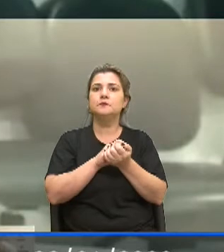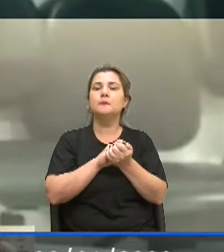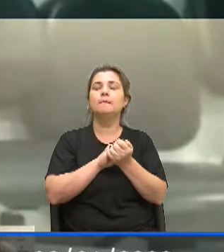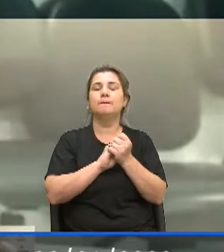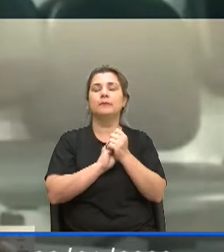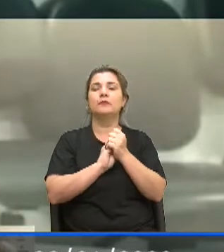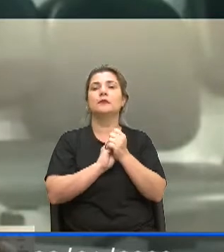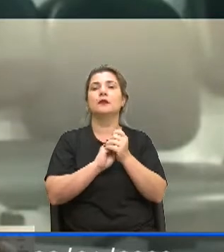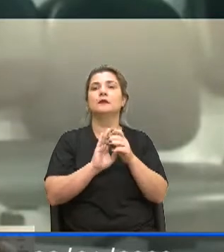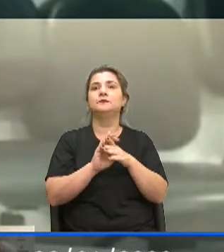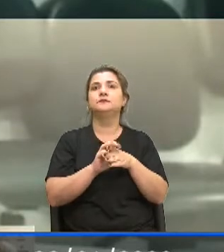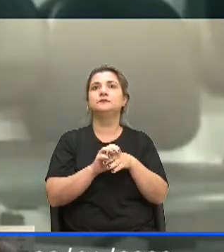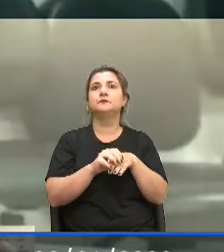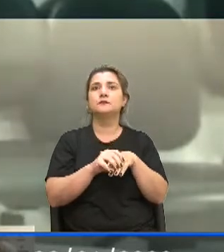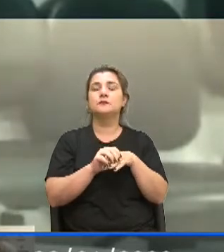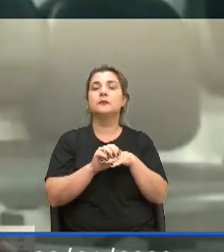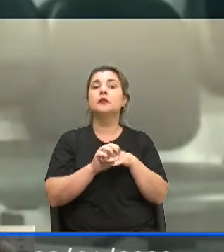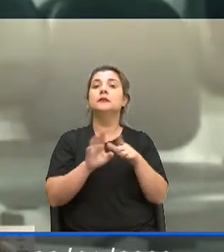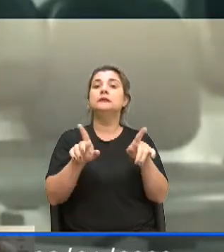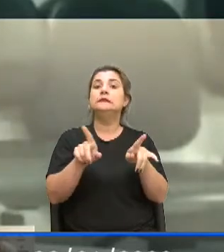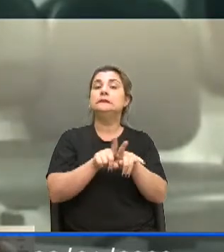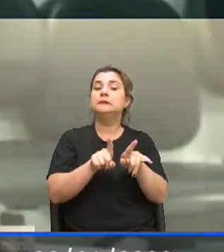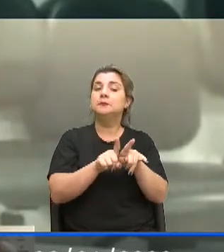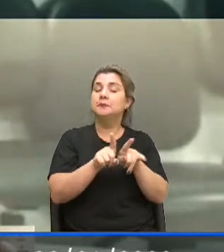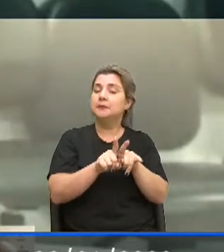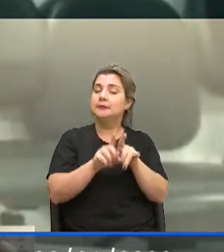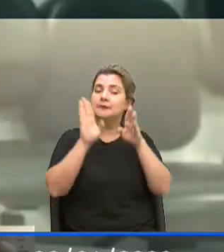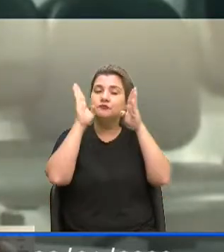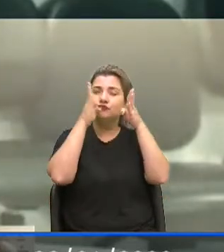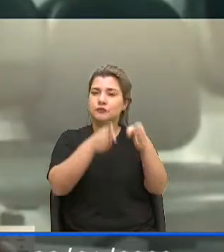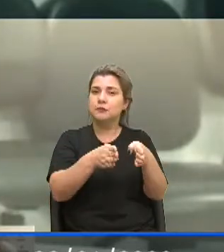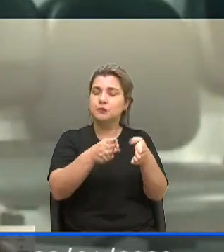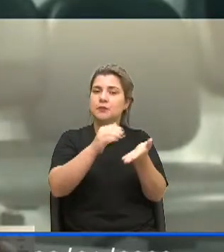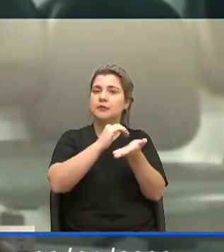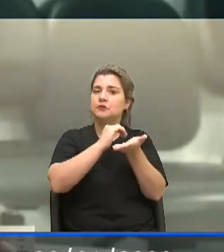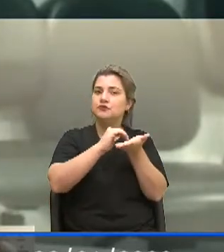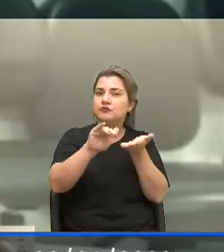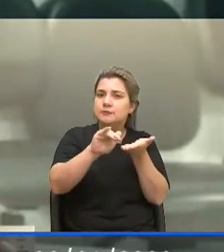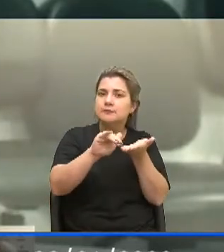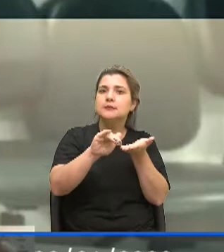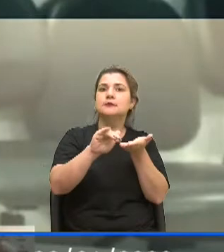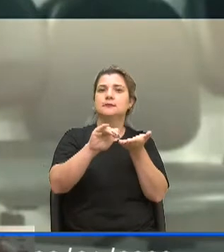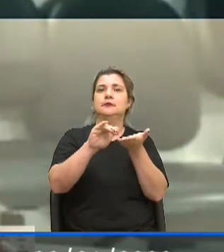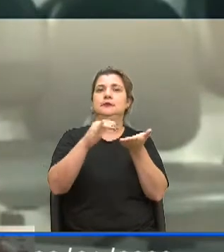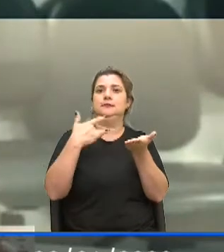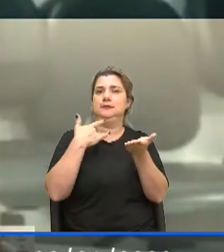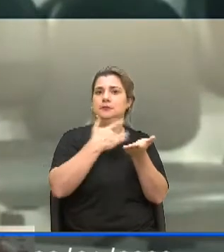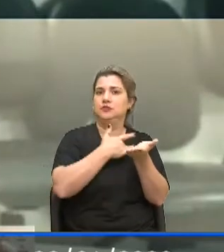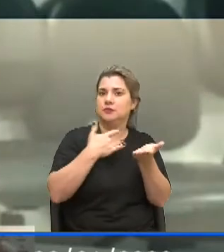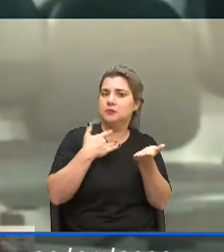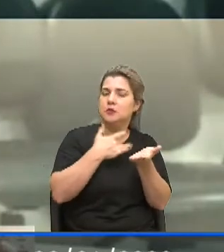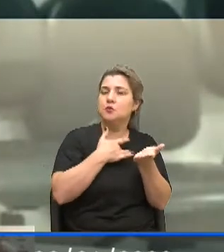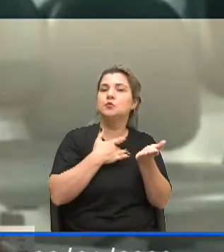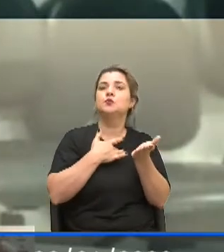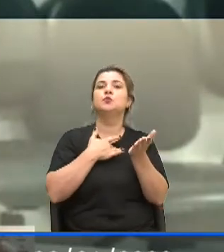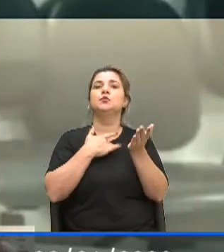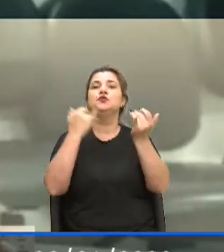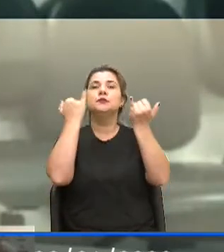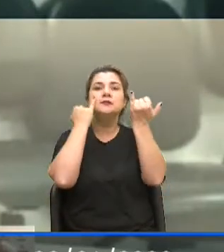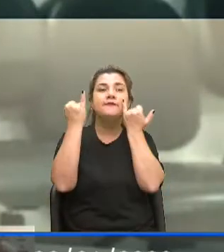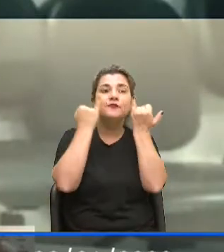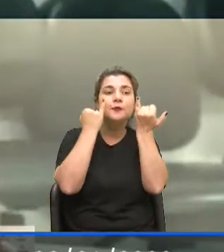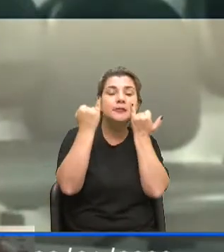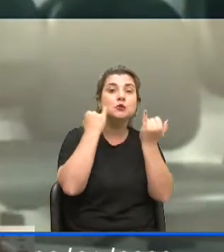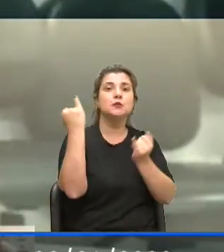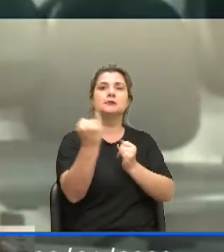nota está sendo direcionada às Secretarias Municipais de Saúde, onde elas dão as orientações, as etapas do processo de investigação